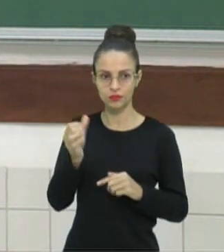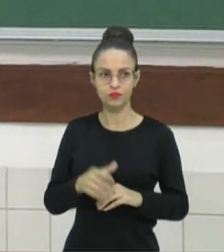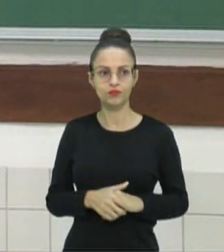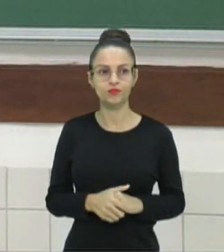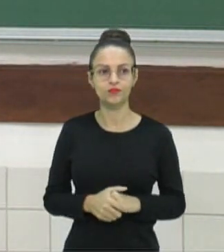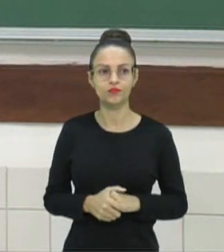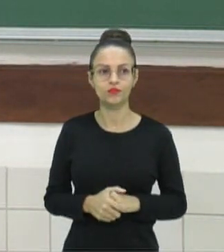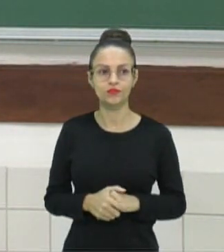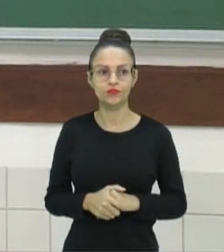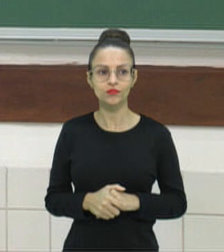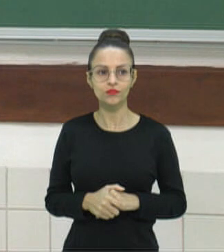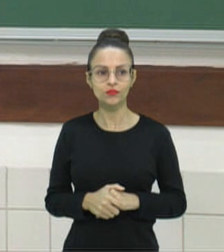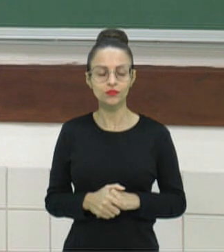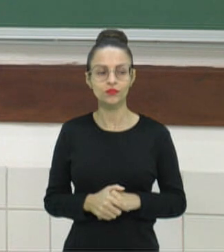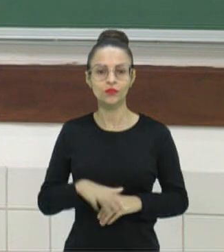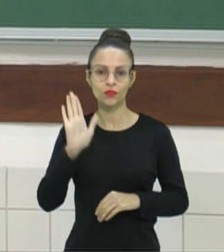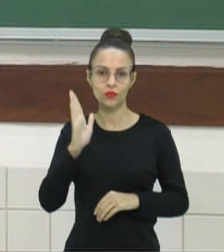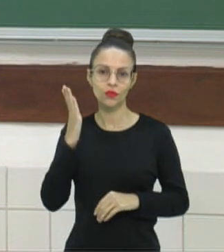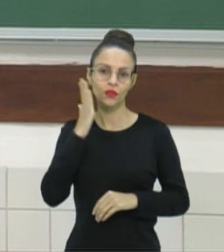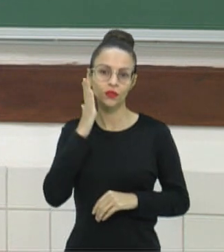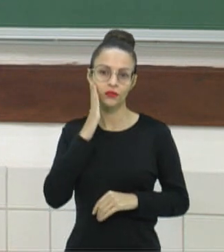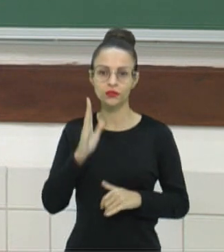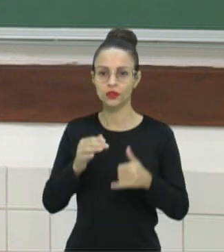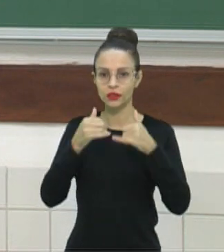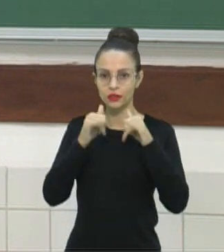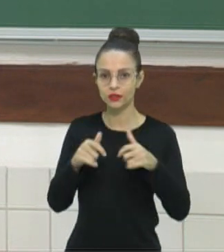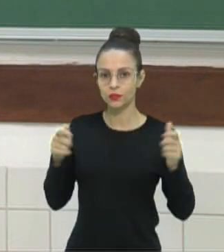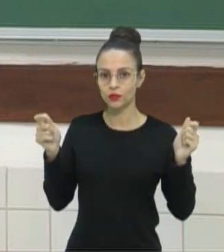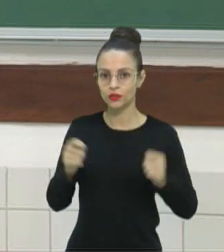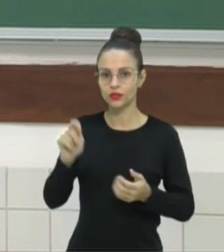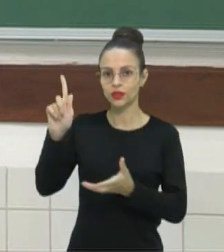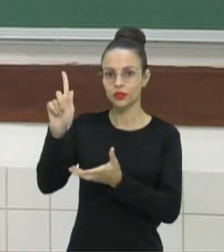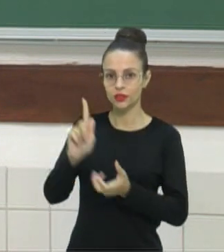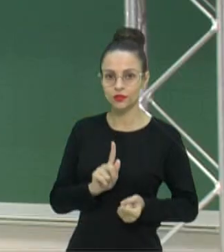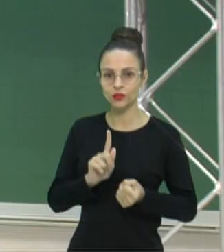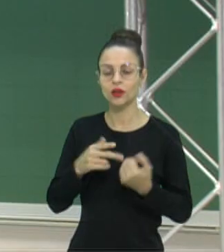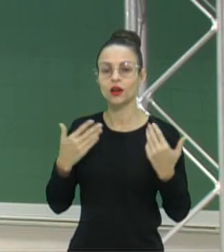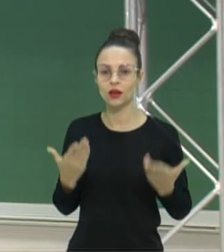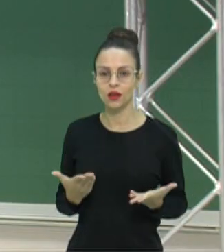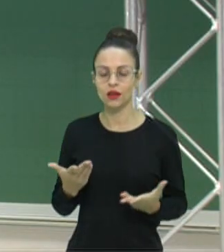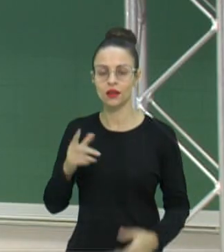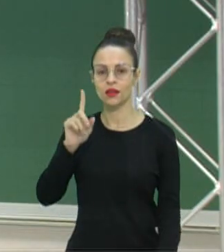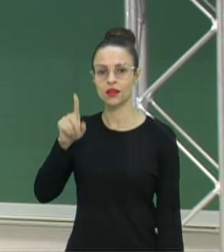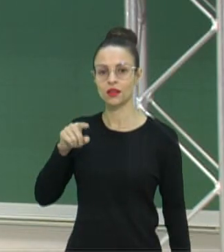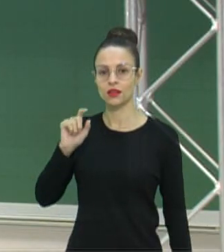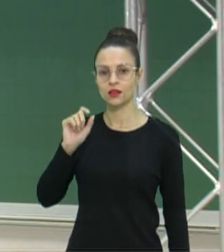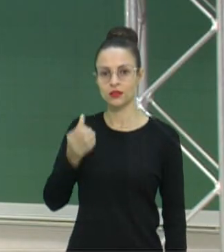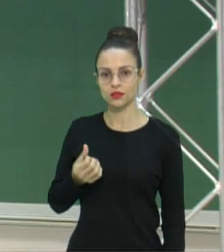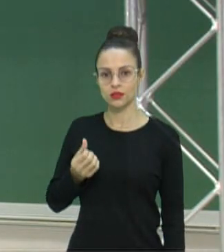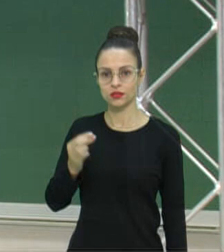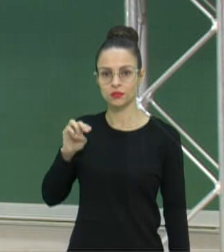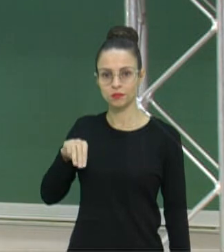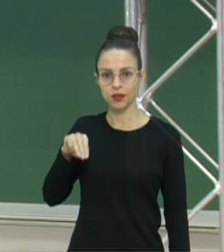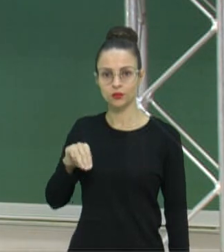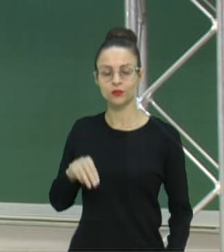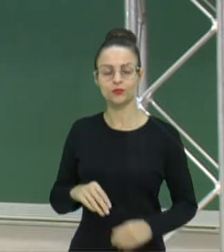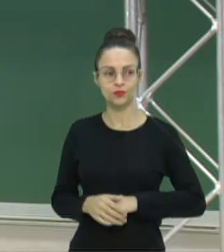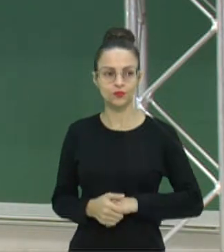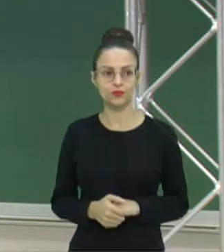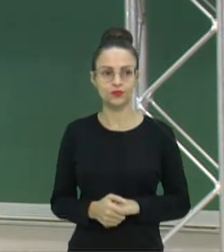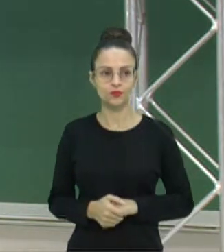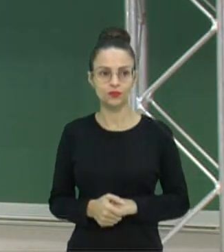Então, eu já sei, energia potencial gravitacional é igual a 6 metros,